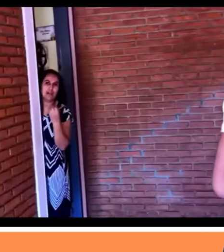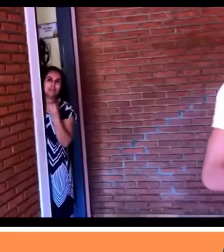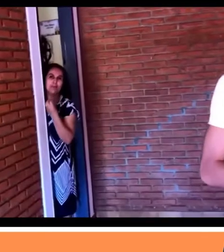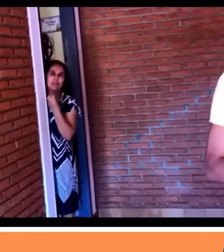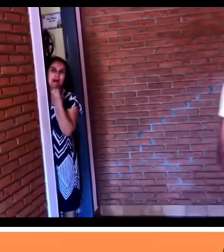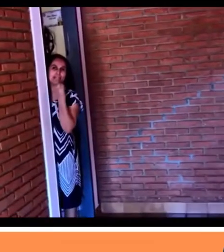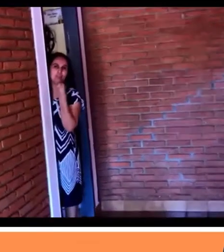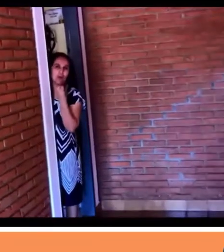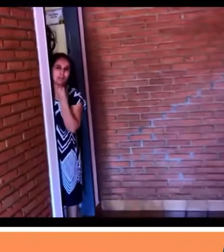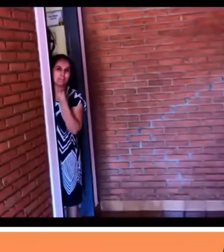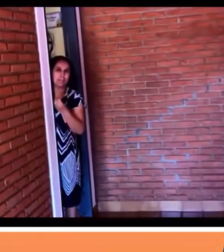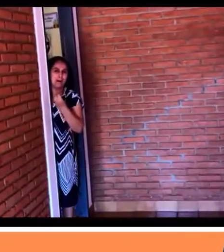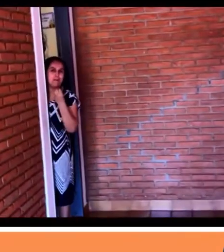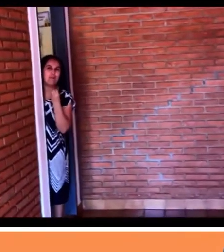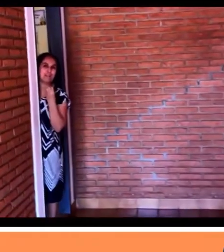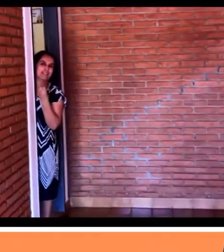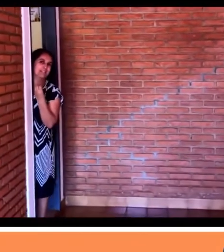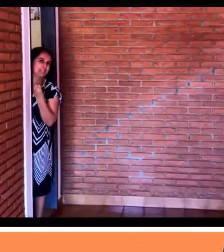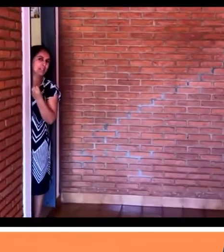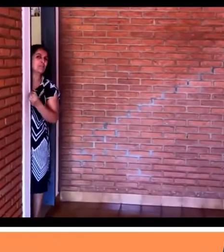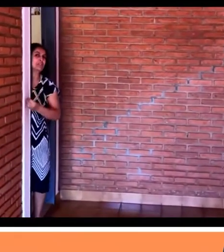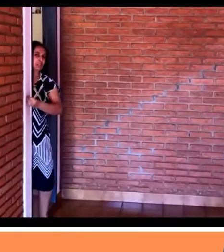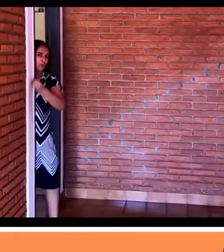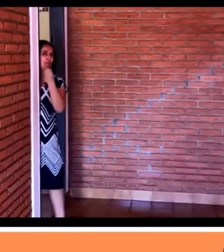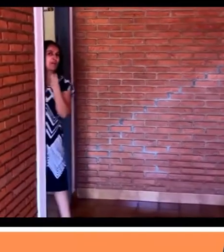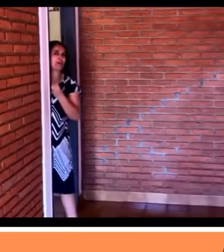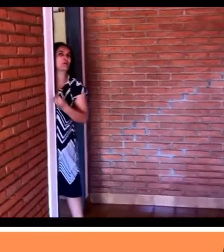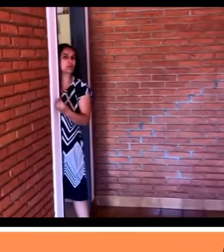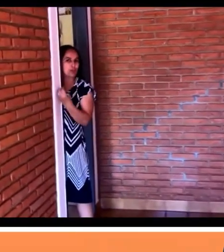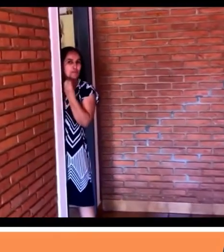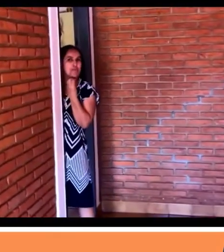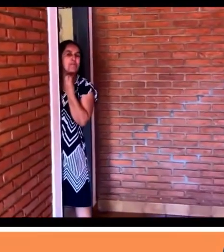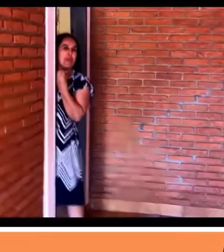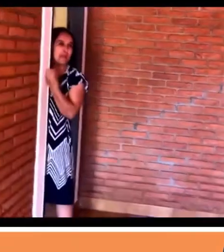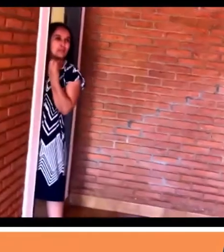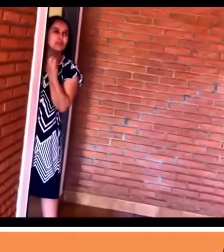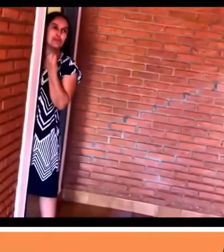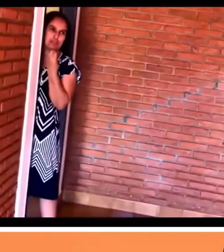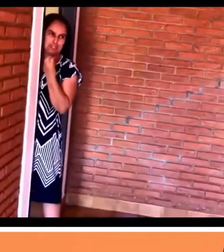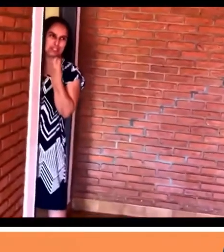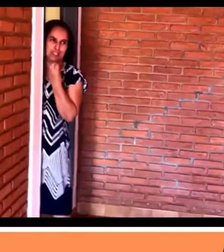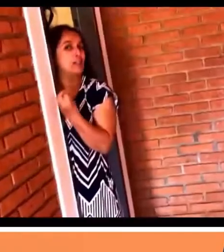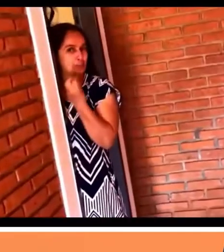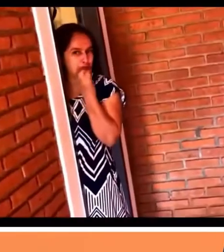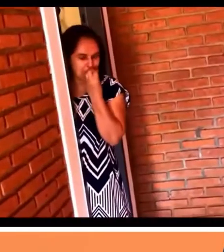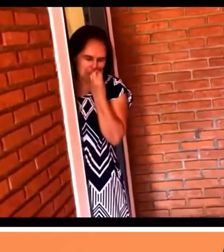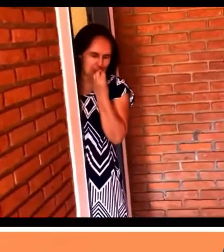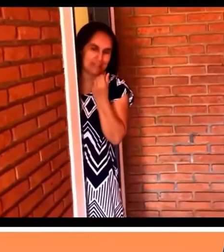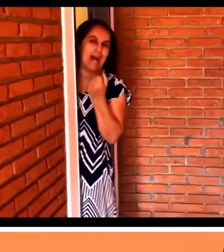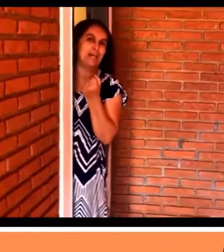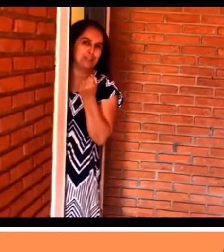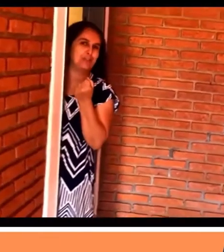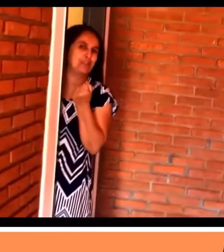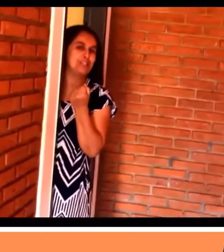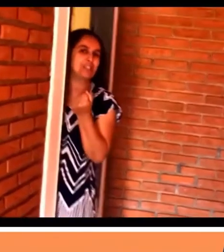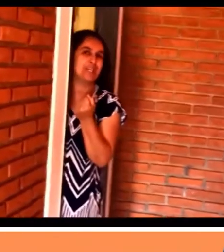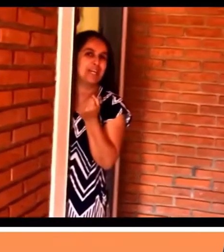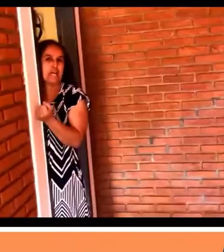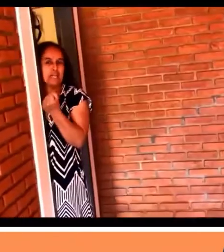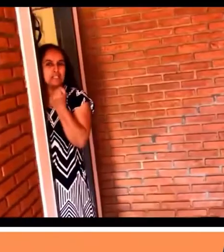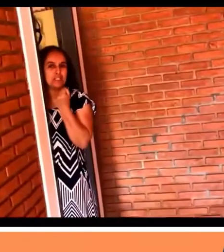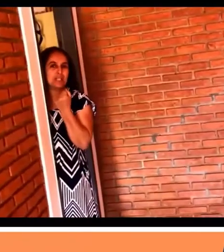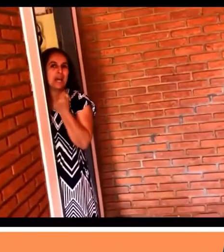mais isso. Faz uma maravilha. Pão com banana, que vocês vão ver o sofrimento do Vantier, a dificuldade